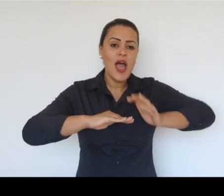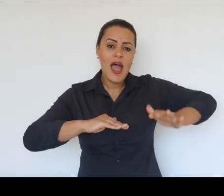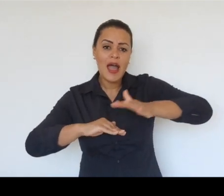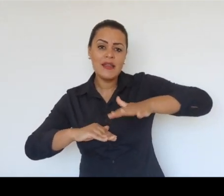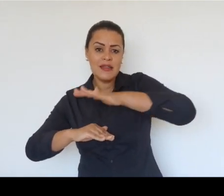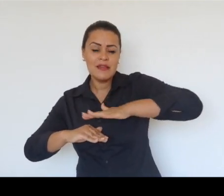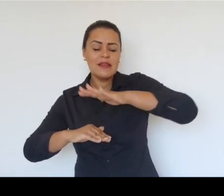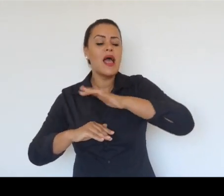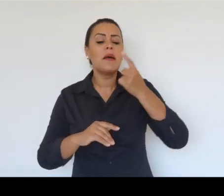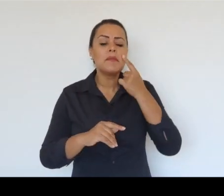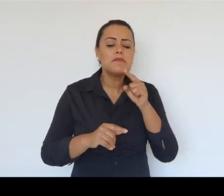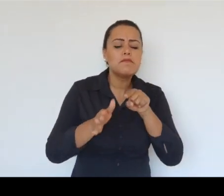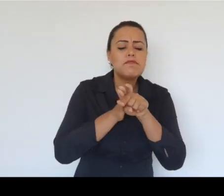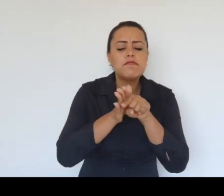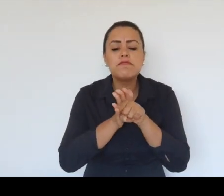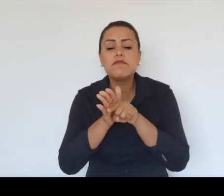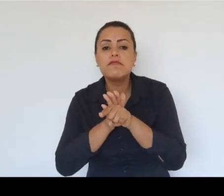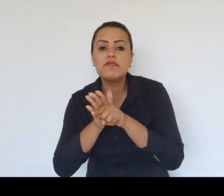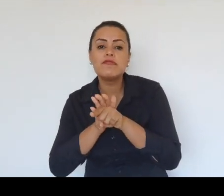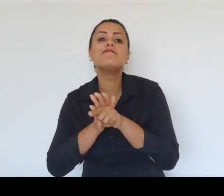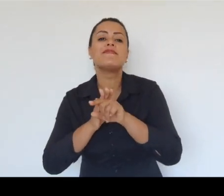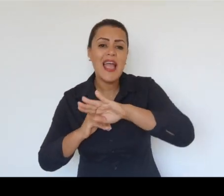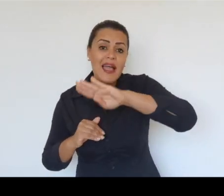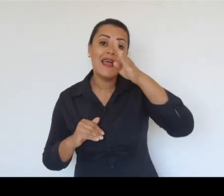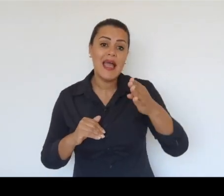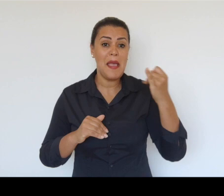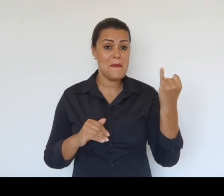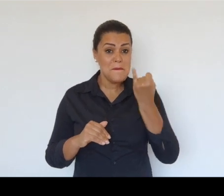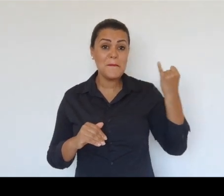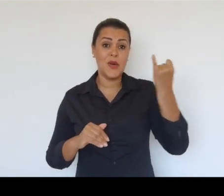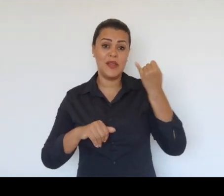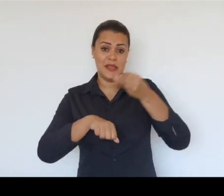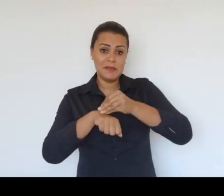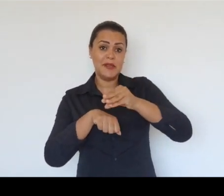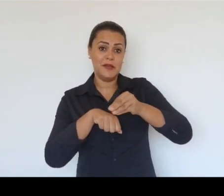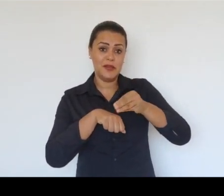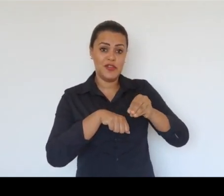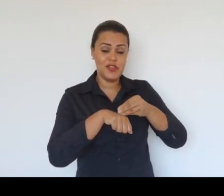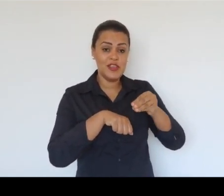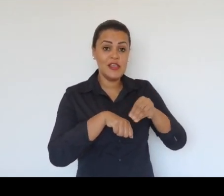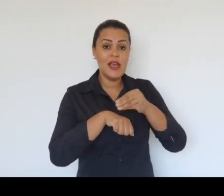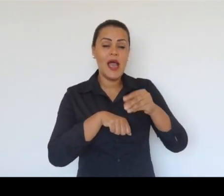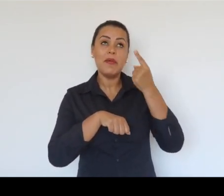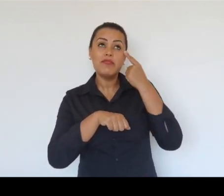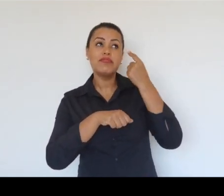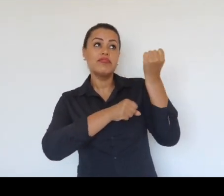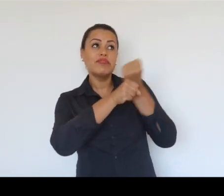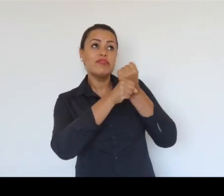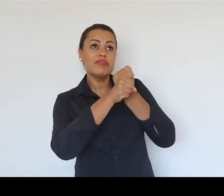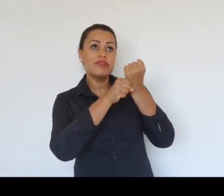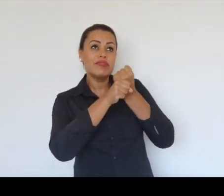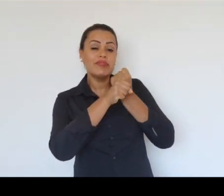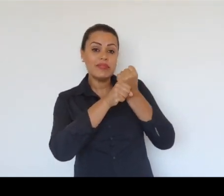áreas, sabemos que essas edificações são importantes sítios arqueológicos, monumentais cápsulas do tempo erguidas